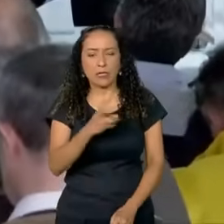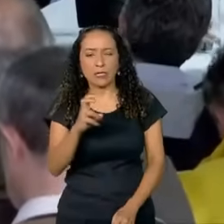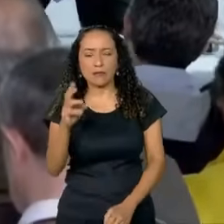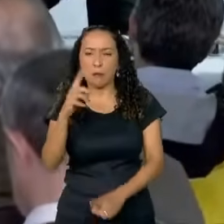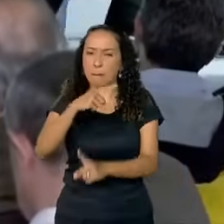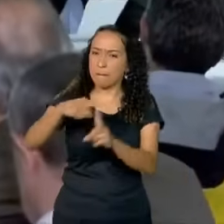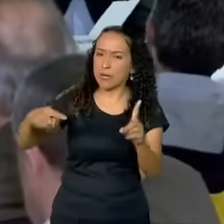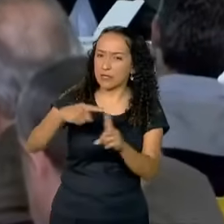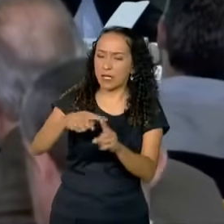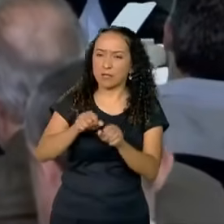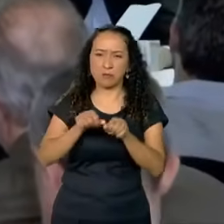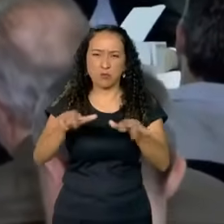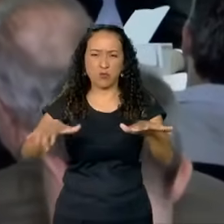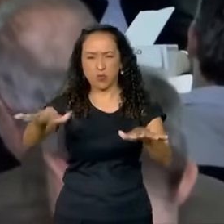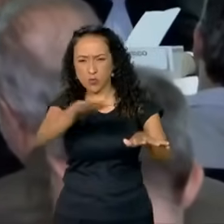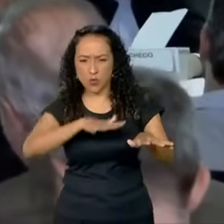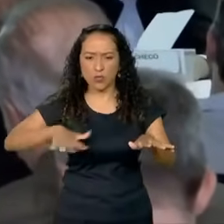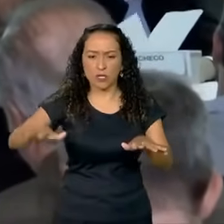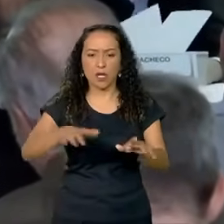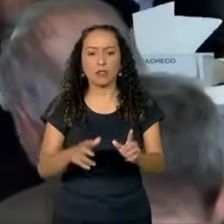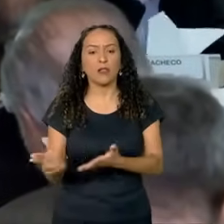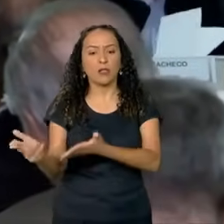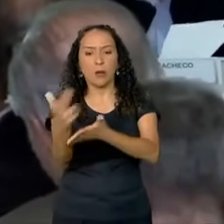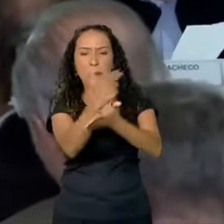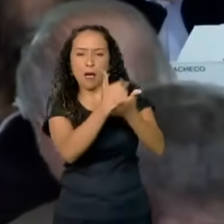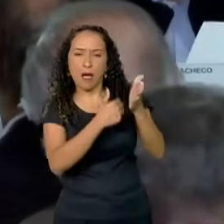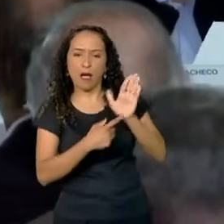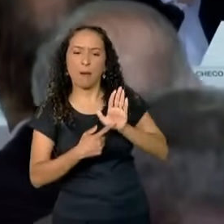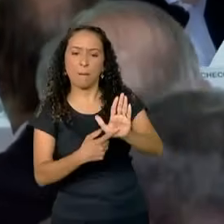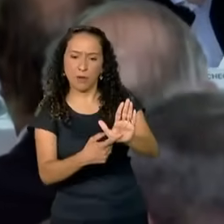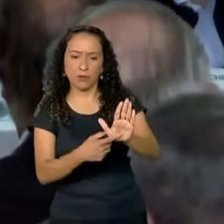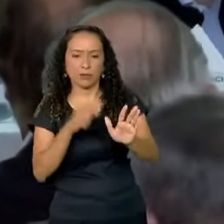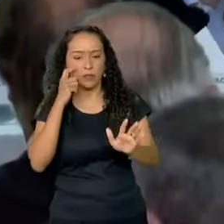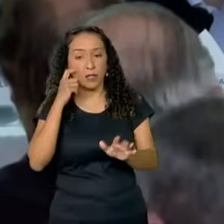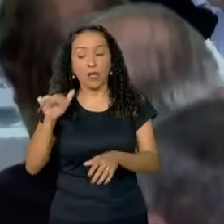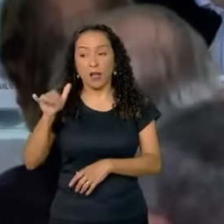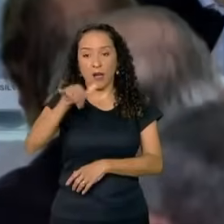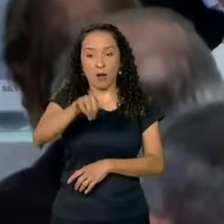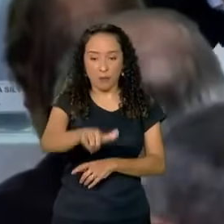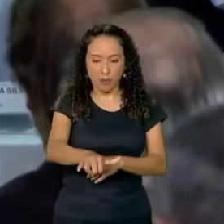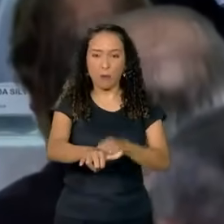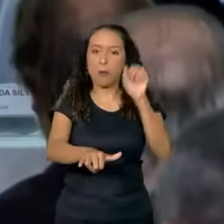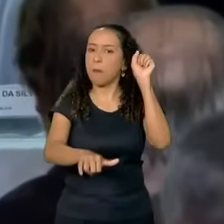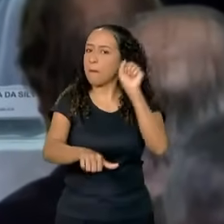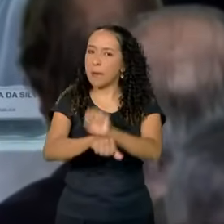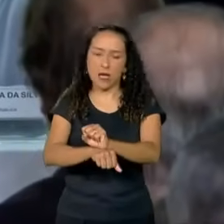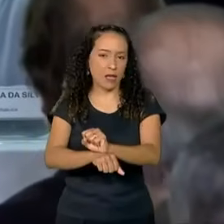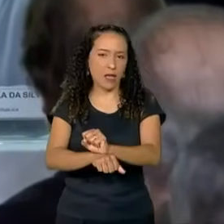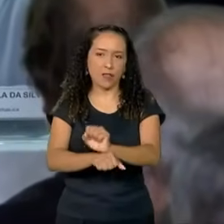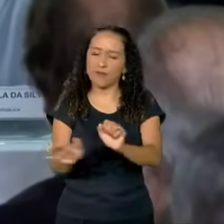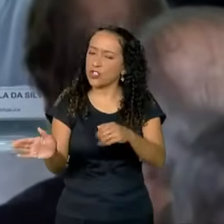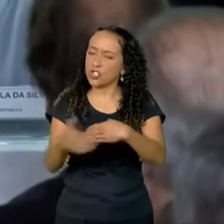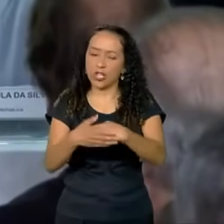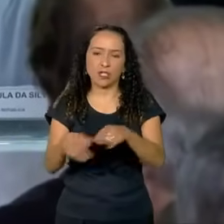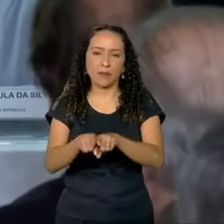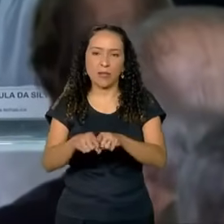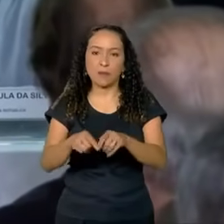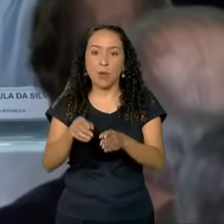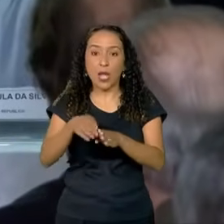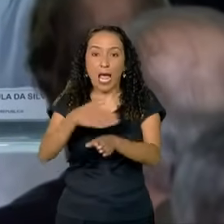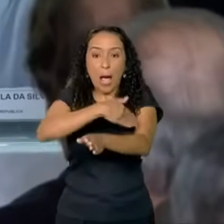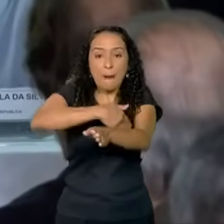parciais distribuídos pelo Estado. O mapa aponta isso, né? O aeroporto que paralisou, porque está com a pista